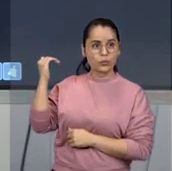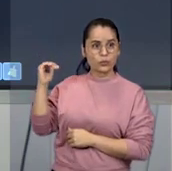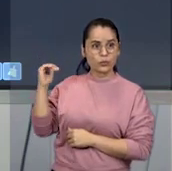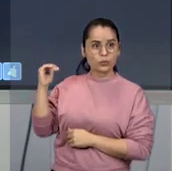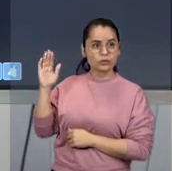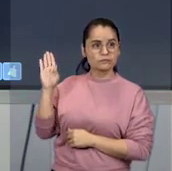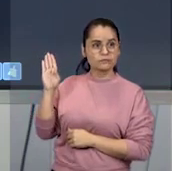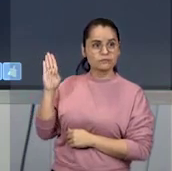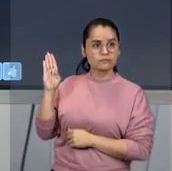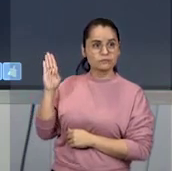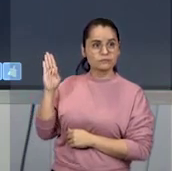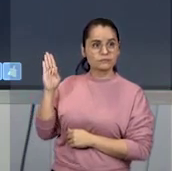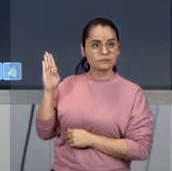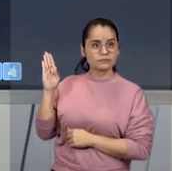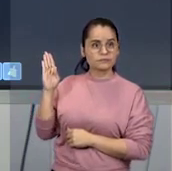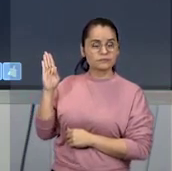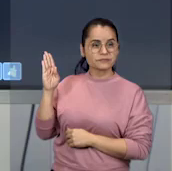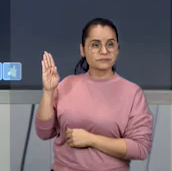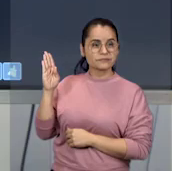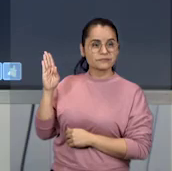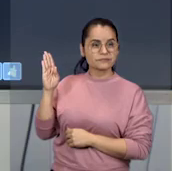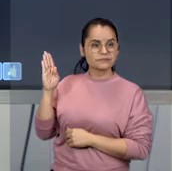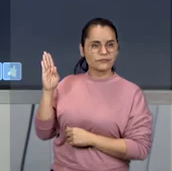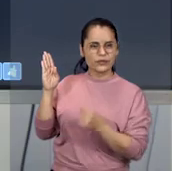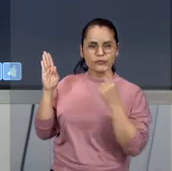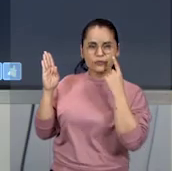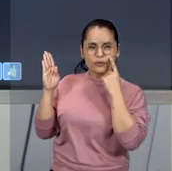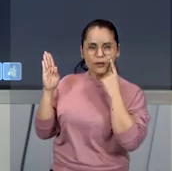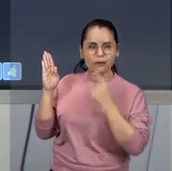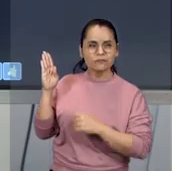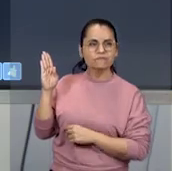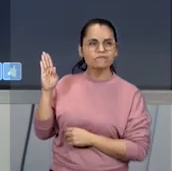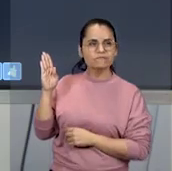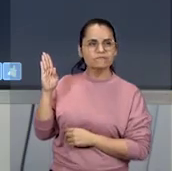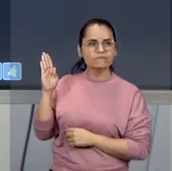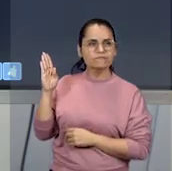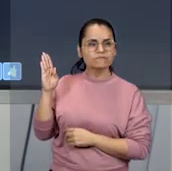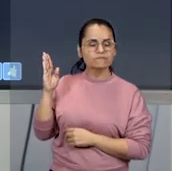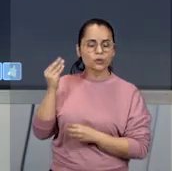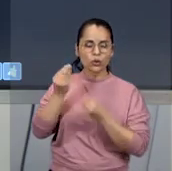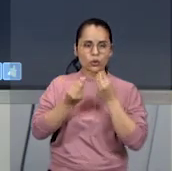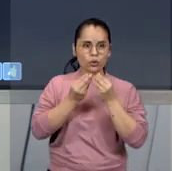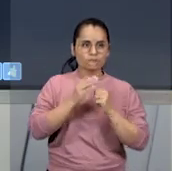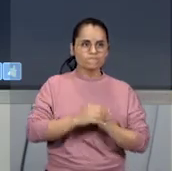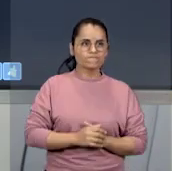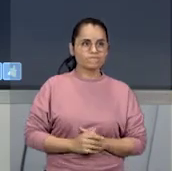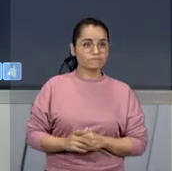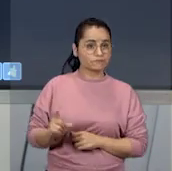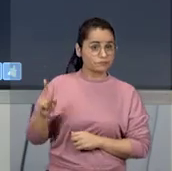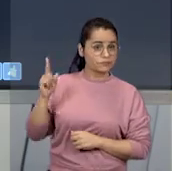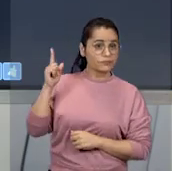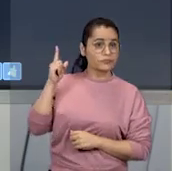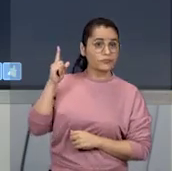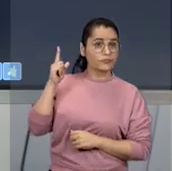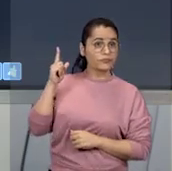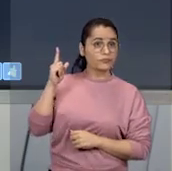urocordata e vertebrata. Vamos ver por partes.